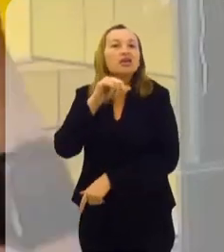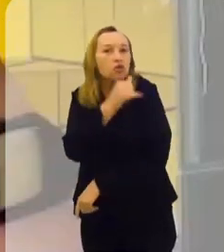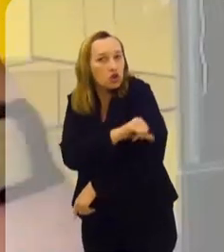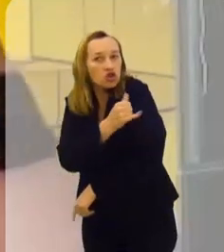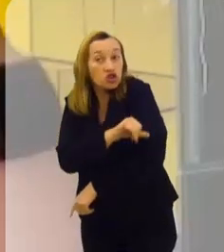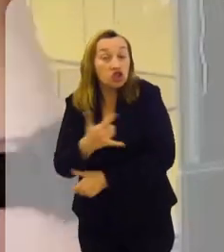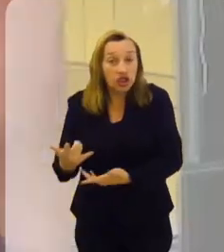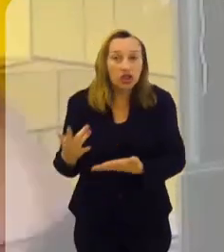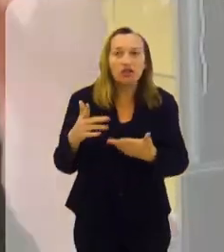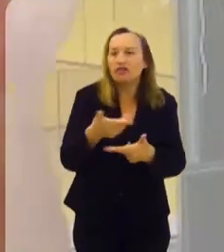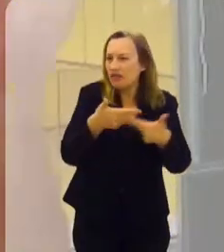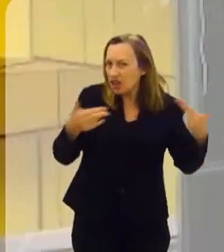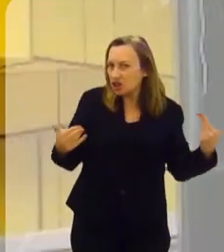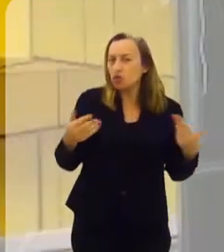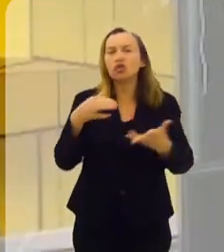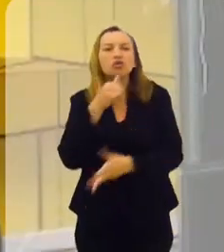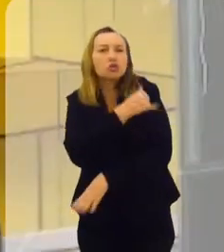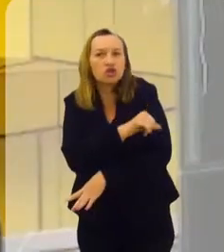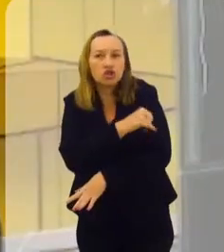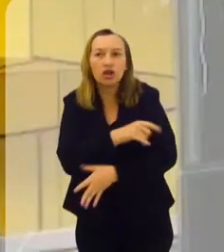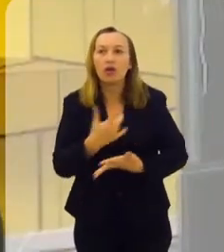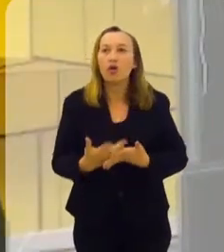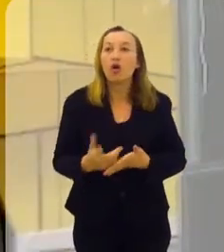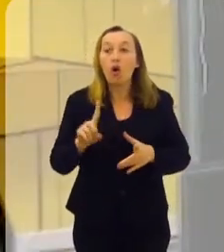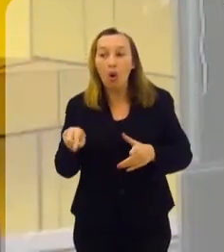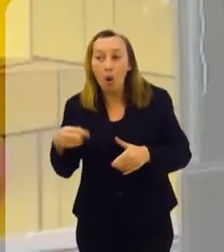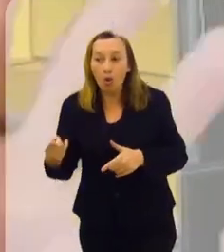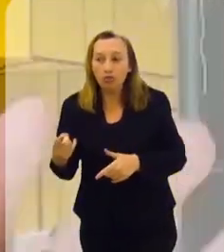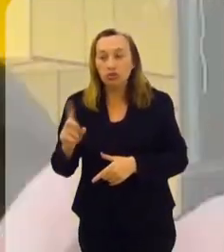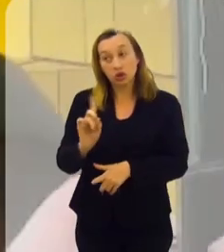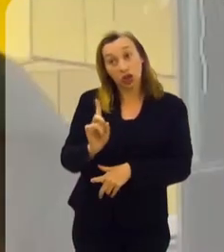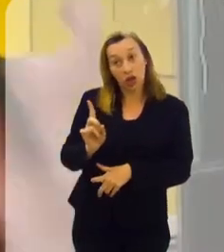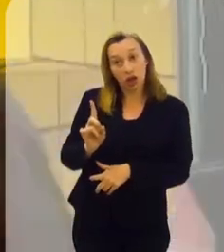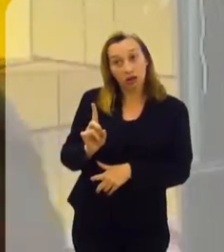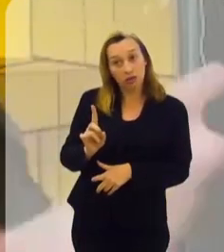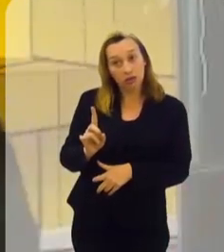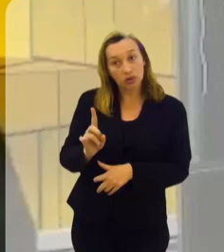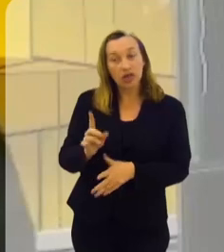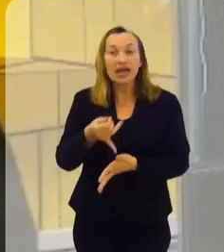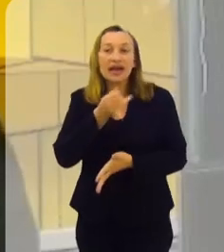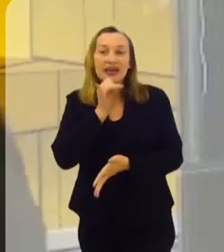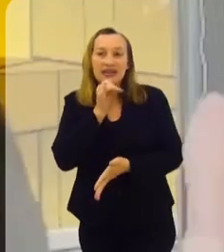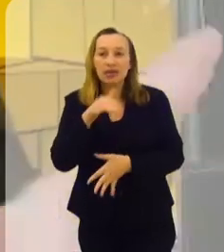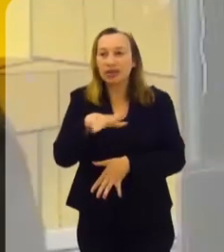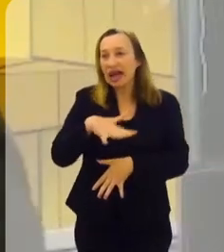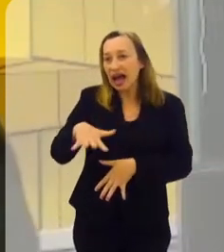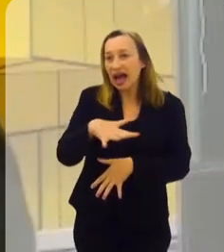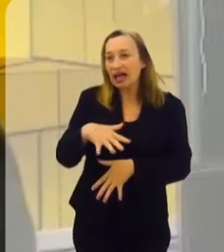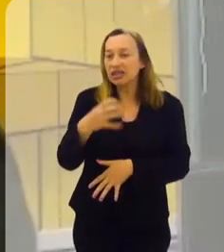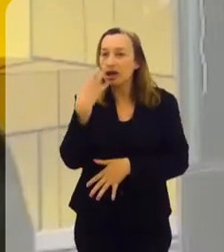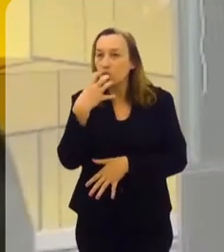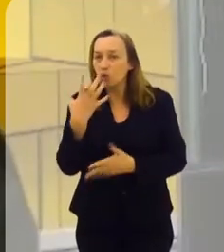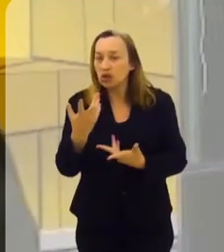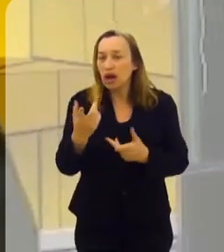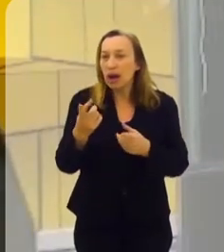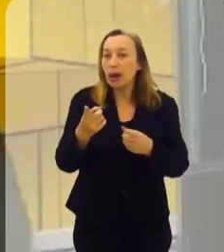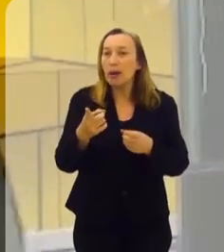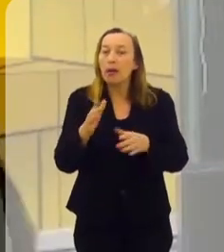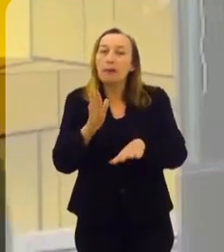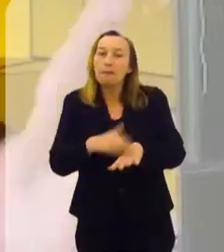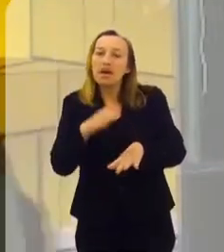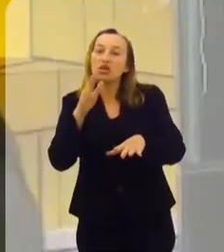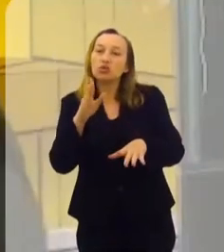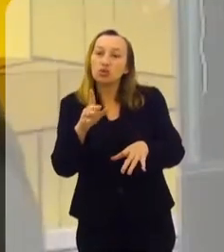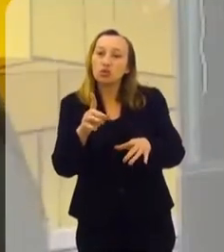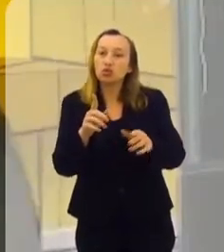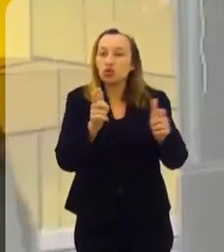gente tem isso, né, para alguns setores no Rio de Janeiro, outros não. A gente se ressente, por exemplo, na área da música. A gente tem cada vez